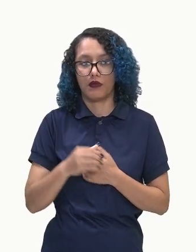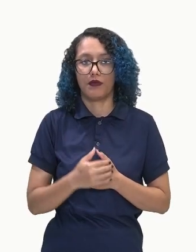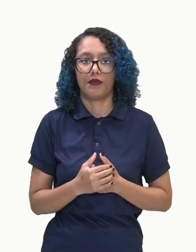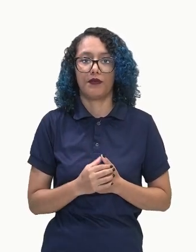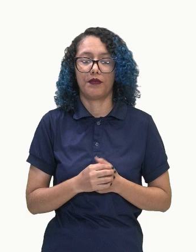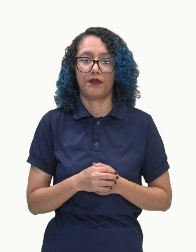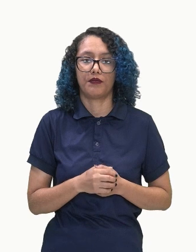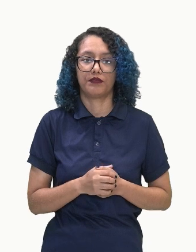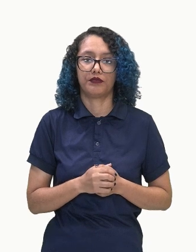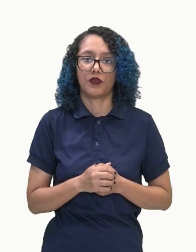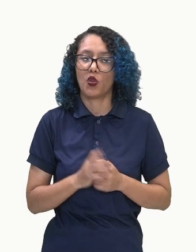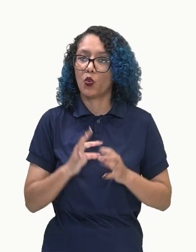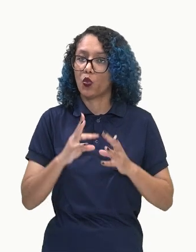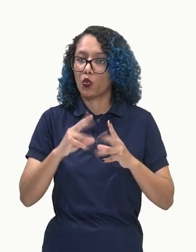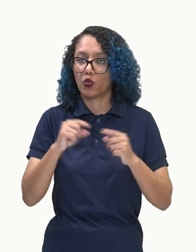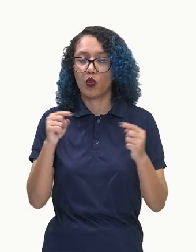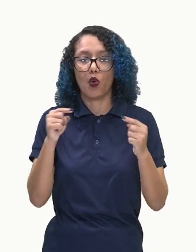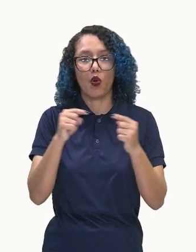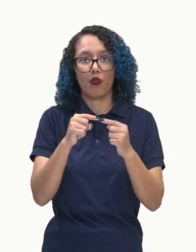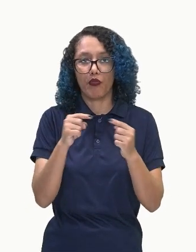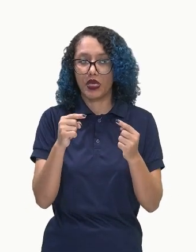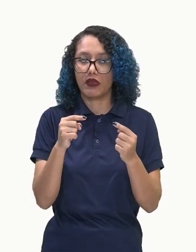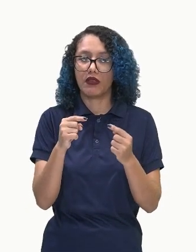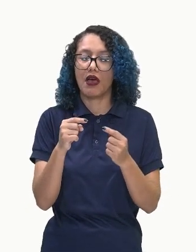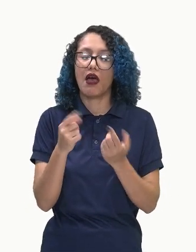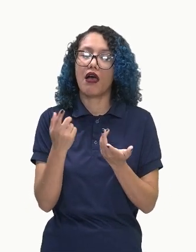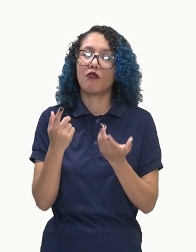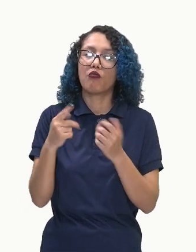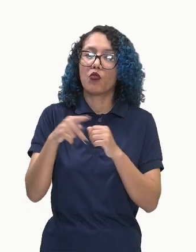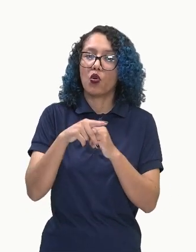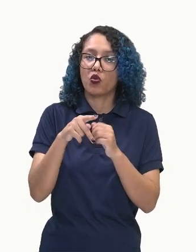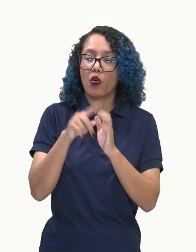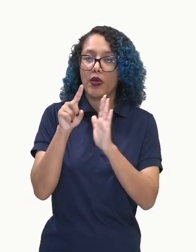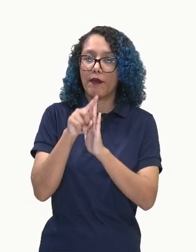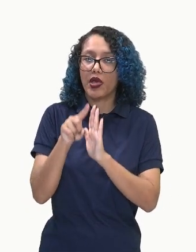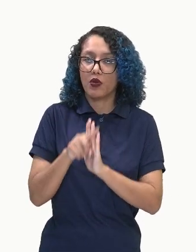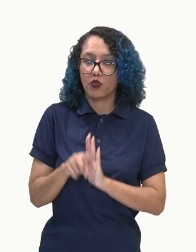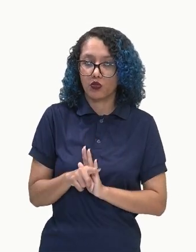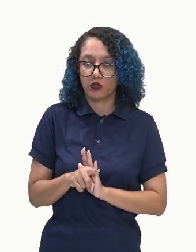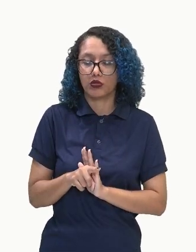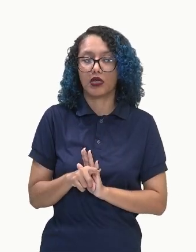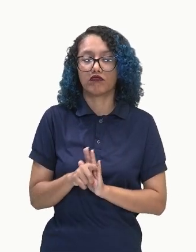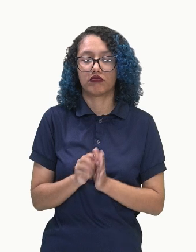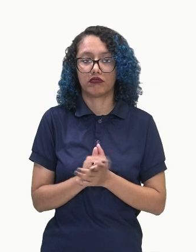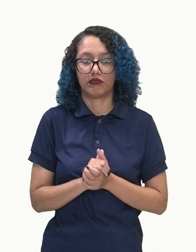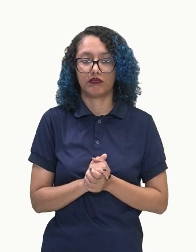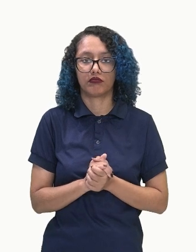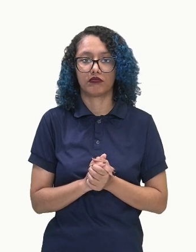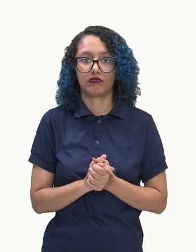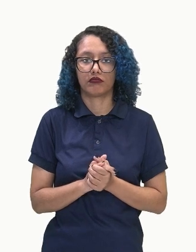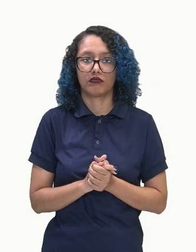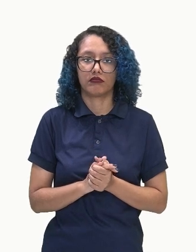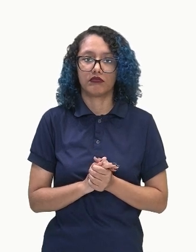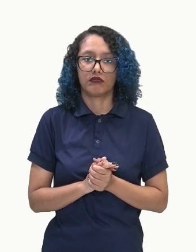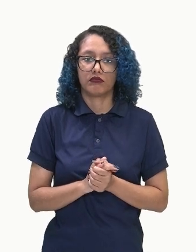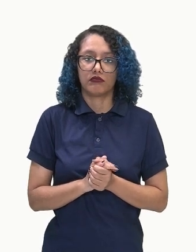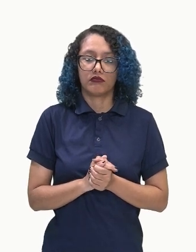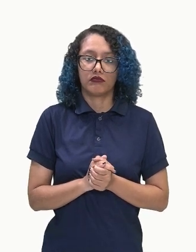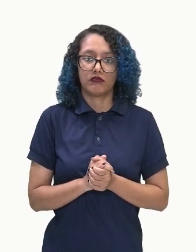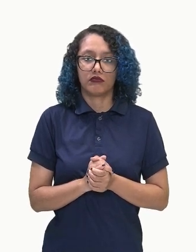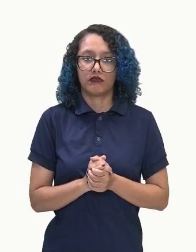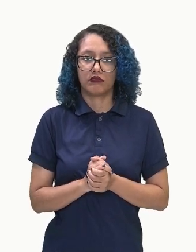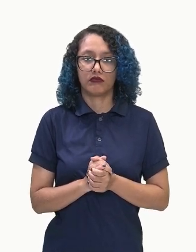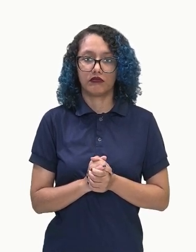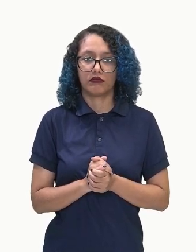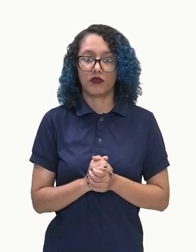Todas essas aqui, gente, são WH questions, ou então são chamadas, né, a classificação real delas,